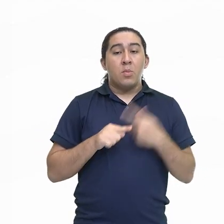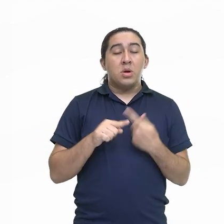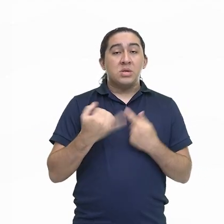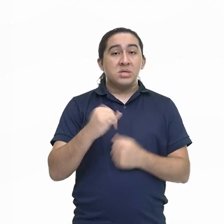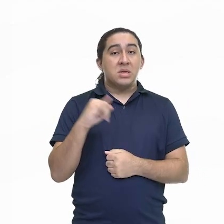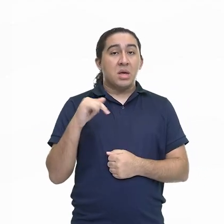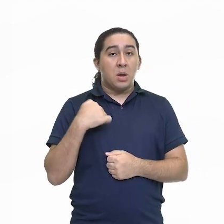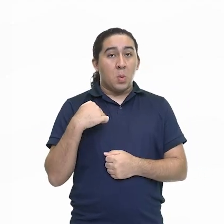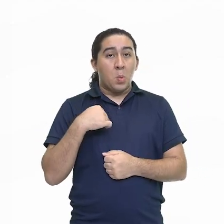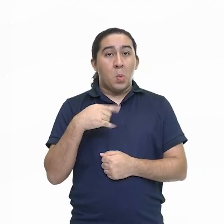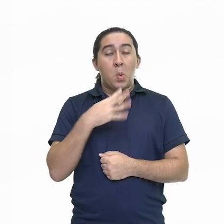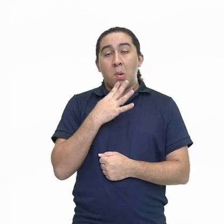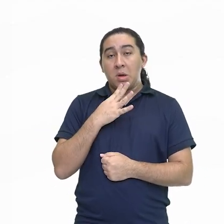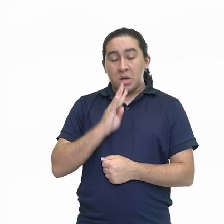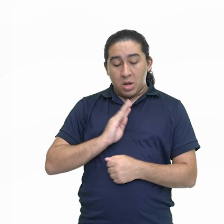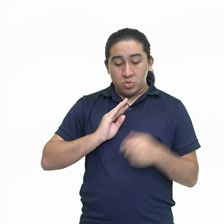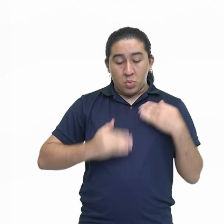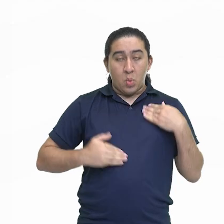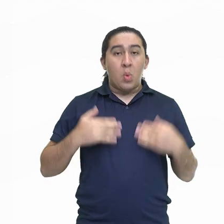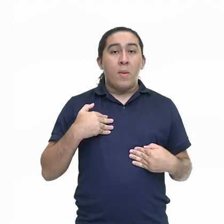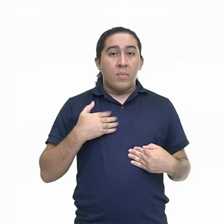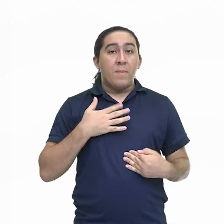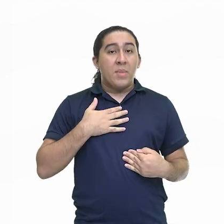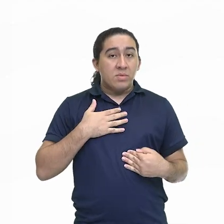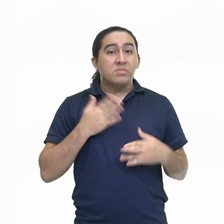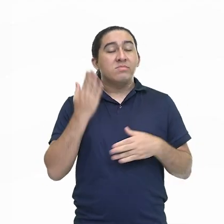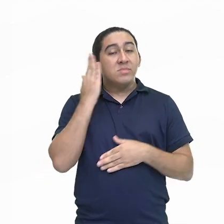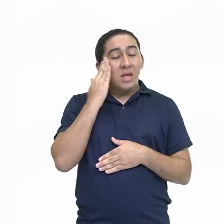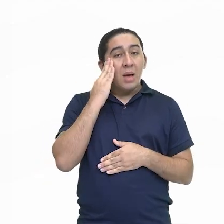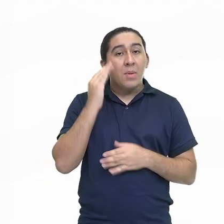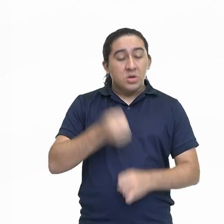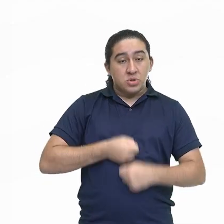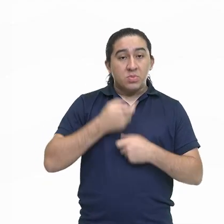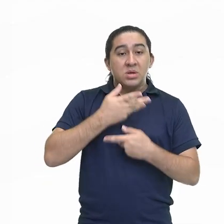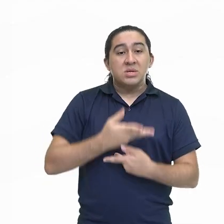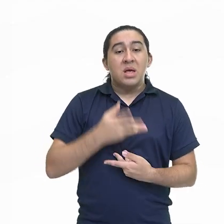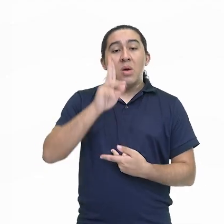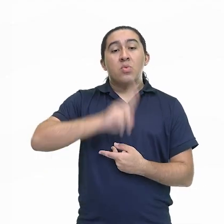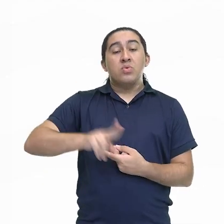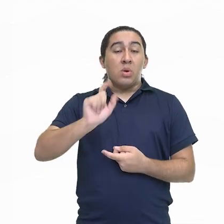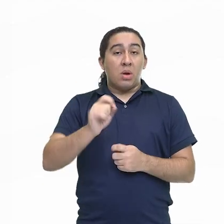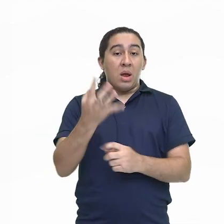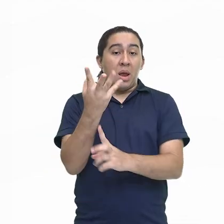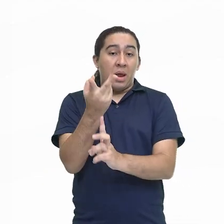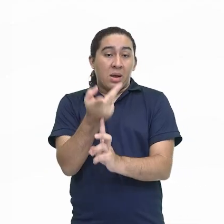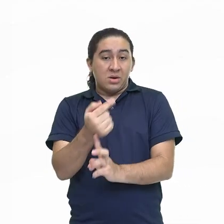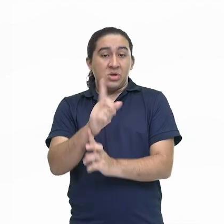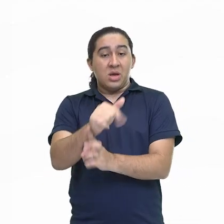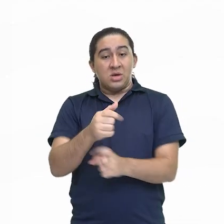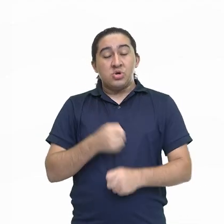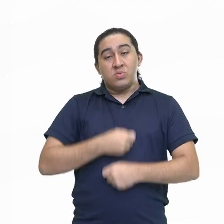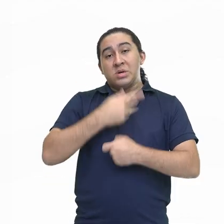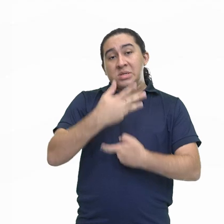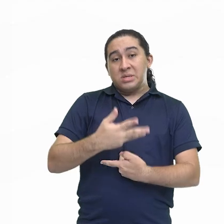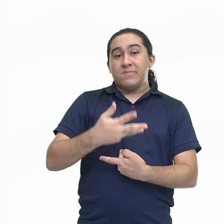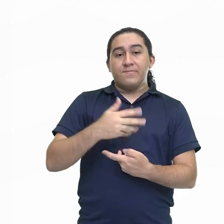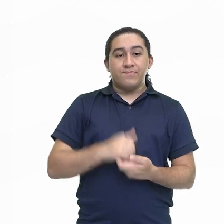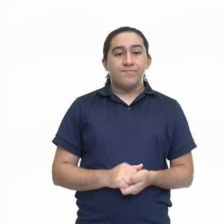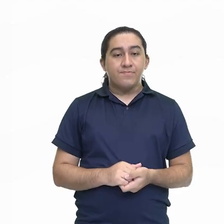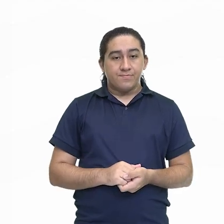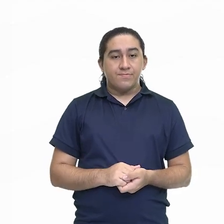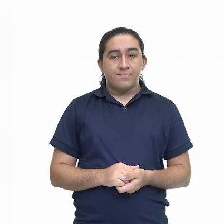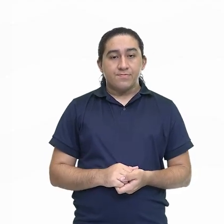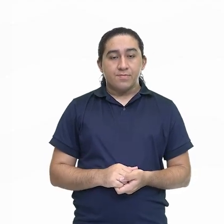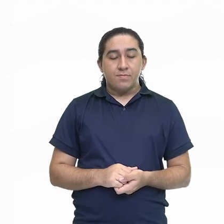corpo, eu vou saber transmitir a mensagem que eu quero também através da arte, que é a autoexpressão. Os